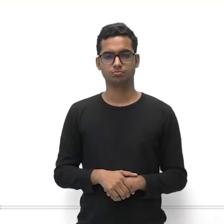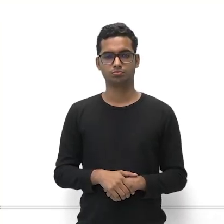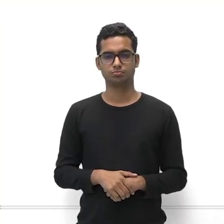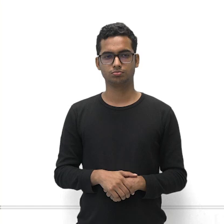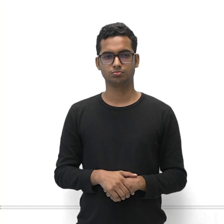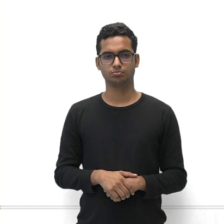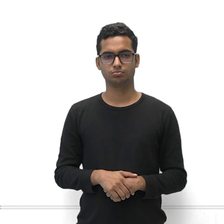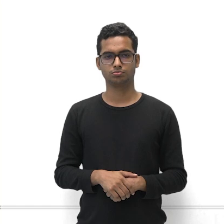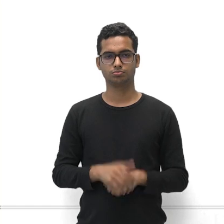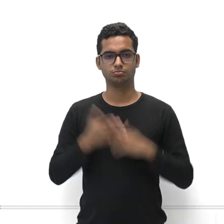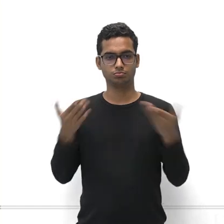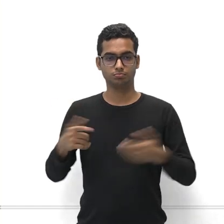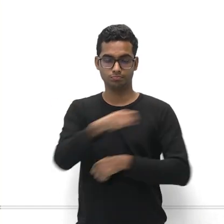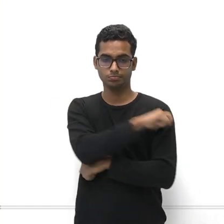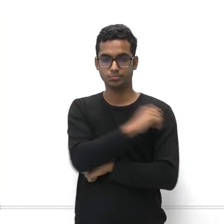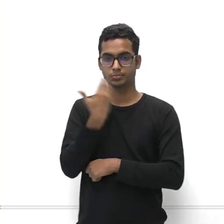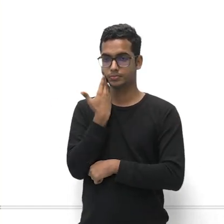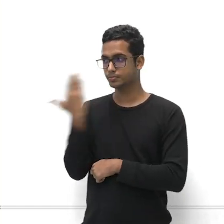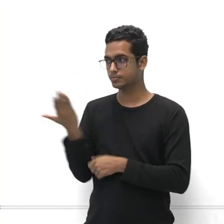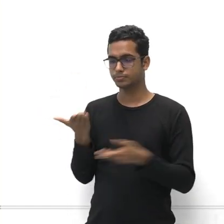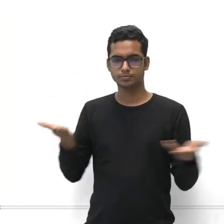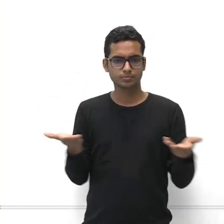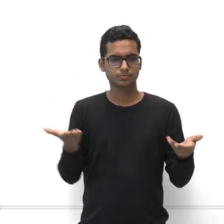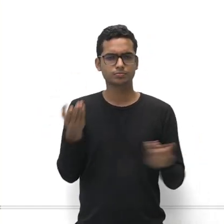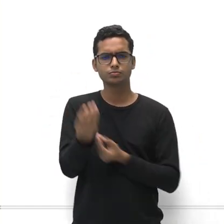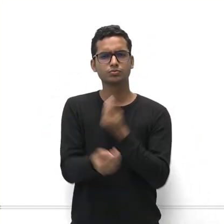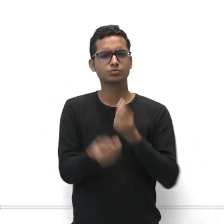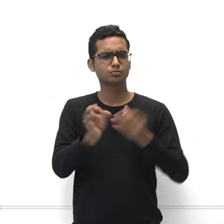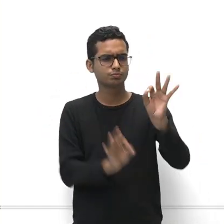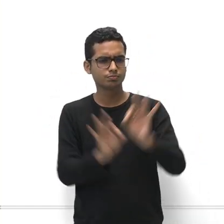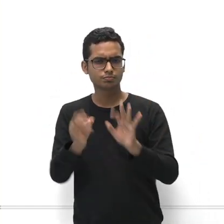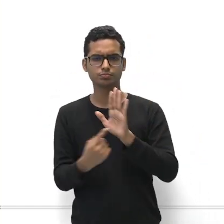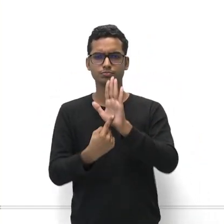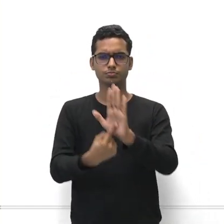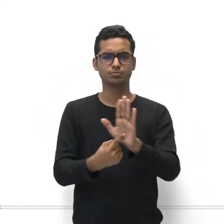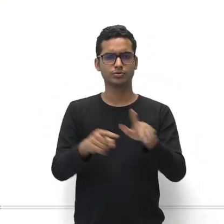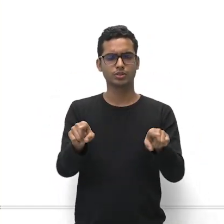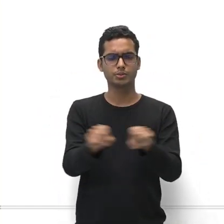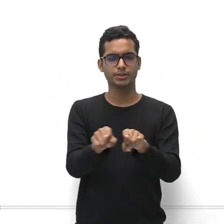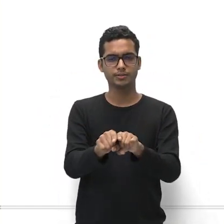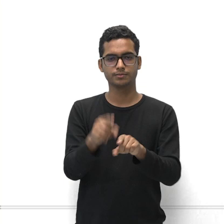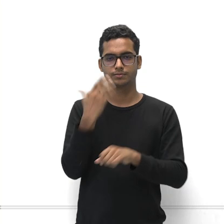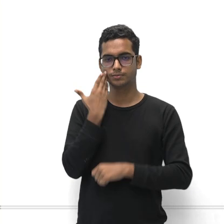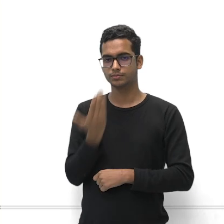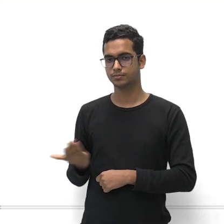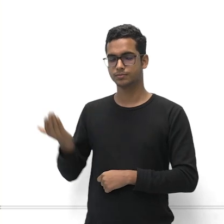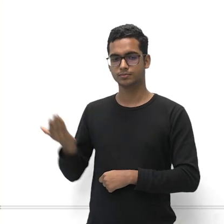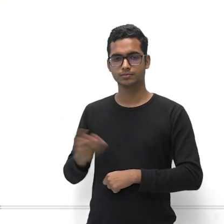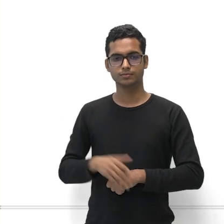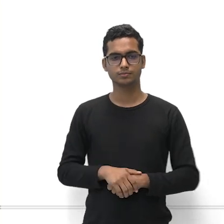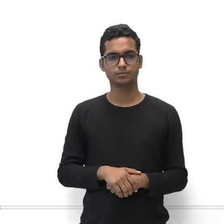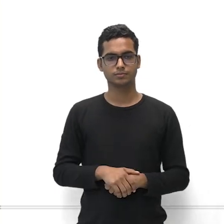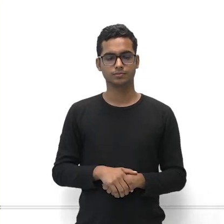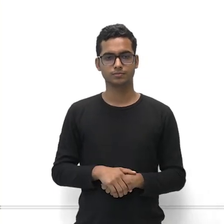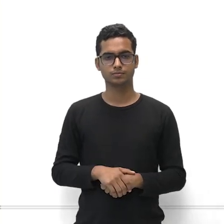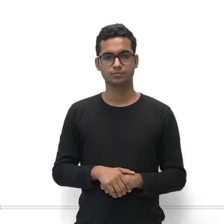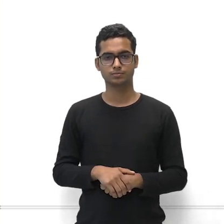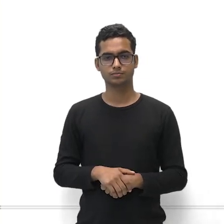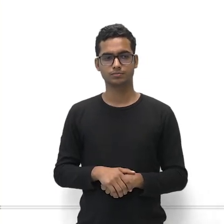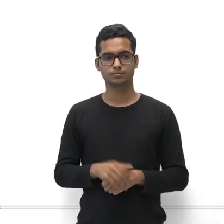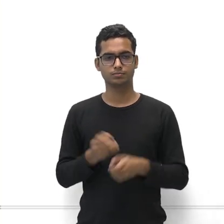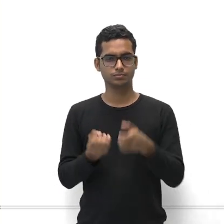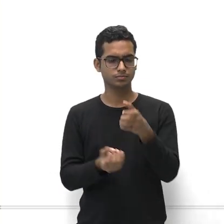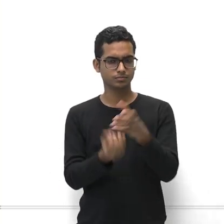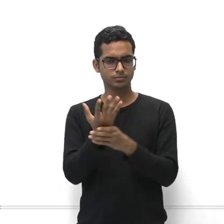Muito bem, queridos alunos, vamos ver agora como nós realizamos, a construção de alguns, dos